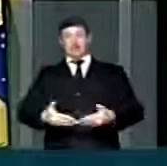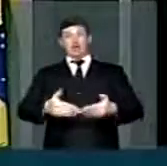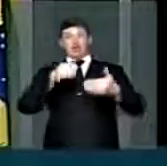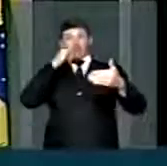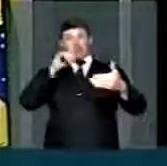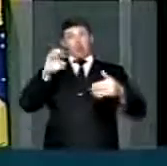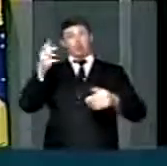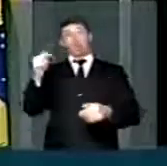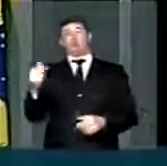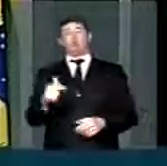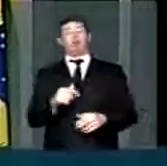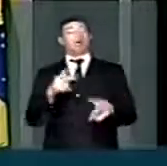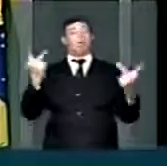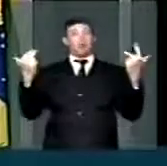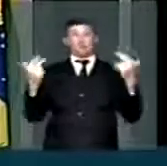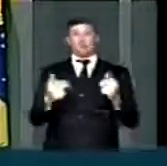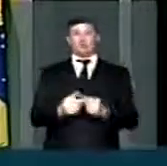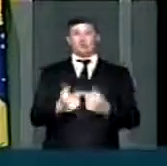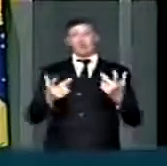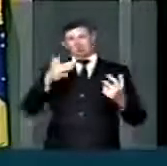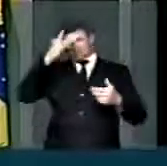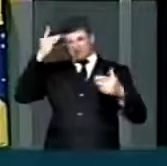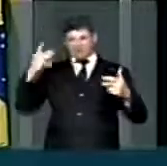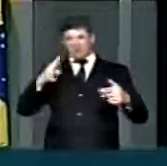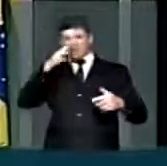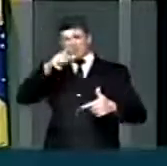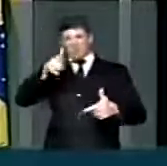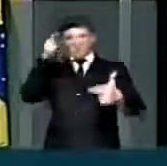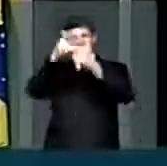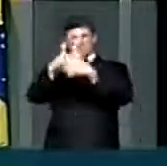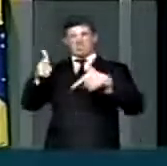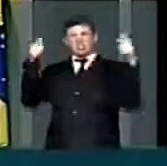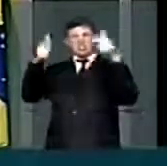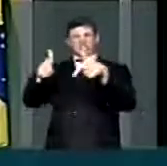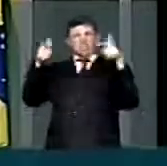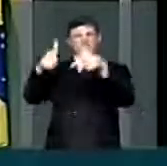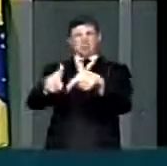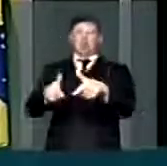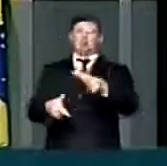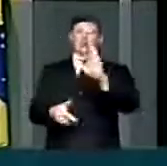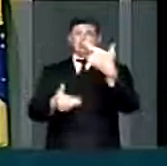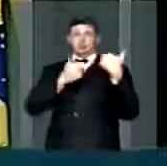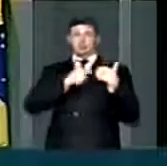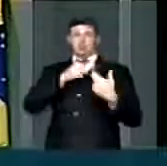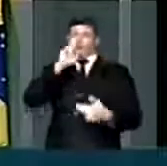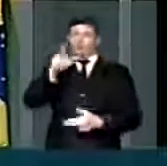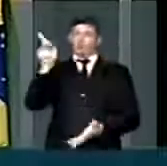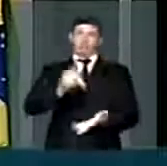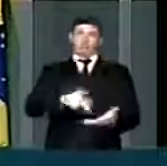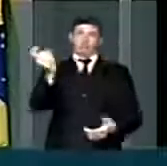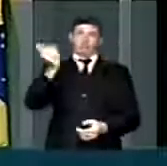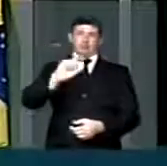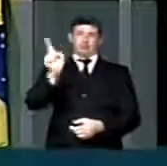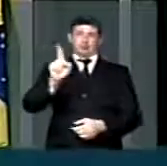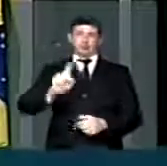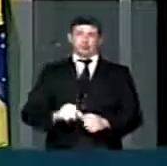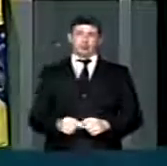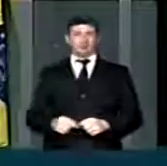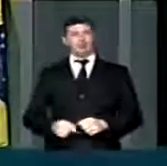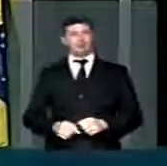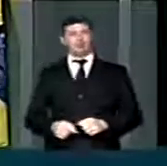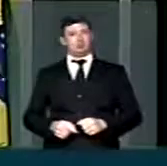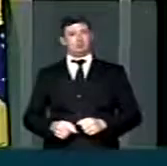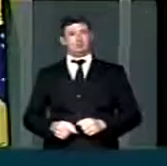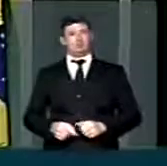Então, há pessoas que tentam jogar nas costas das usinas a responsabilidade. Não é verdade. Há pouco, antes de subir